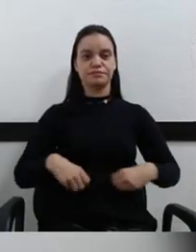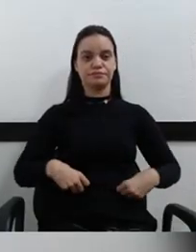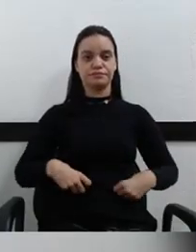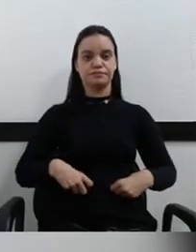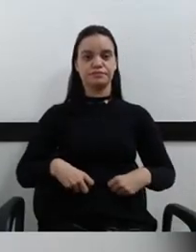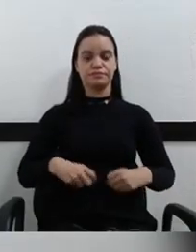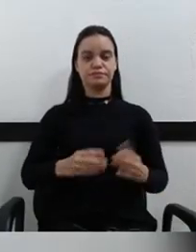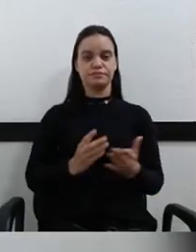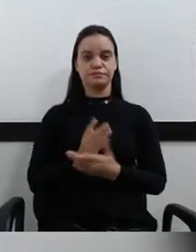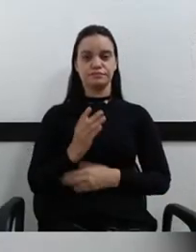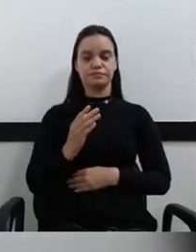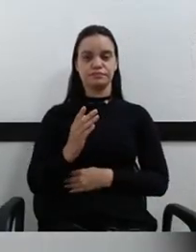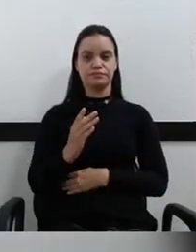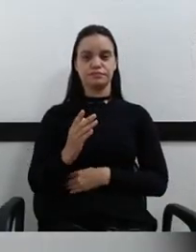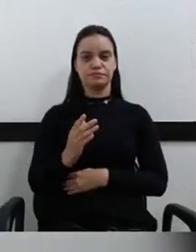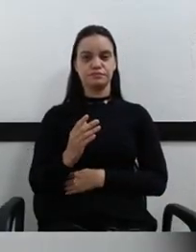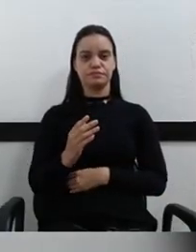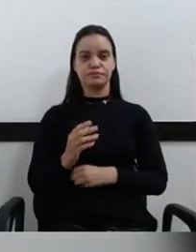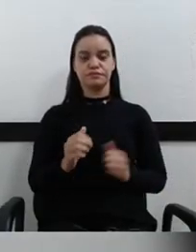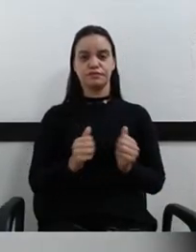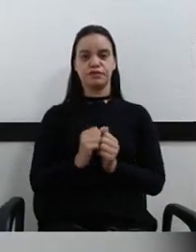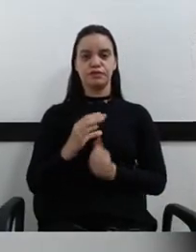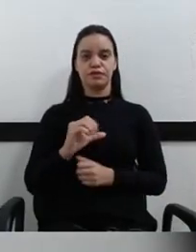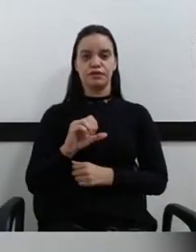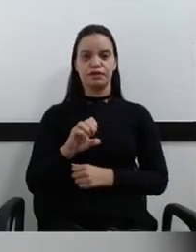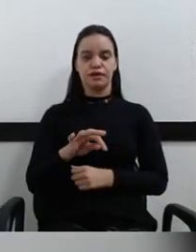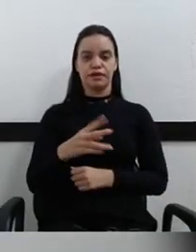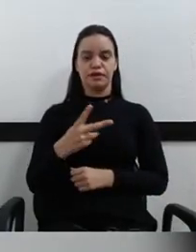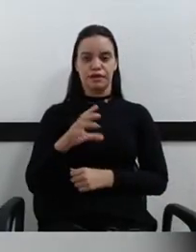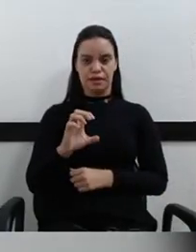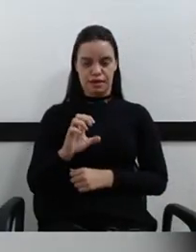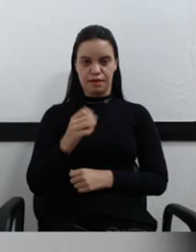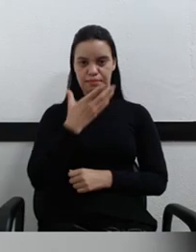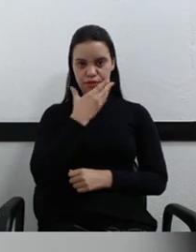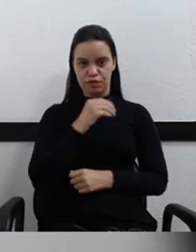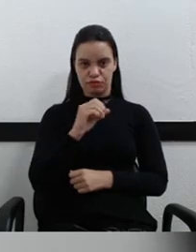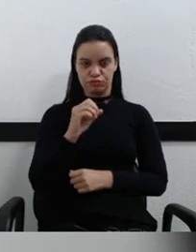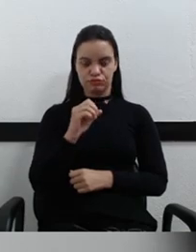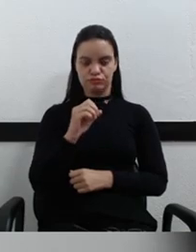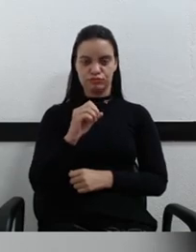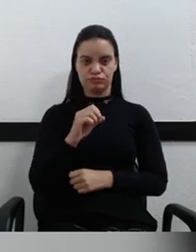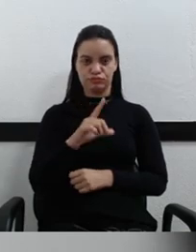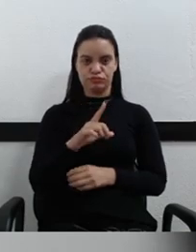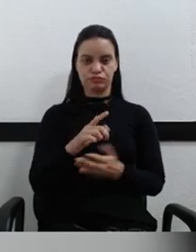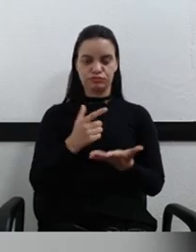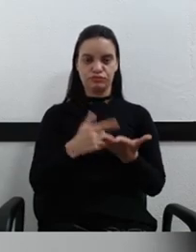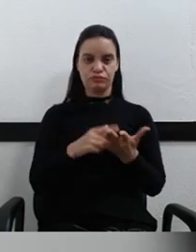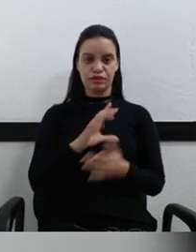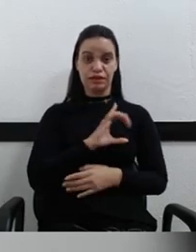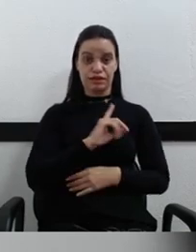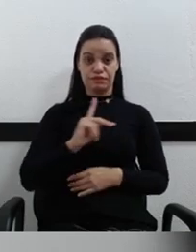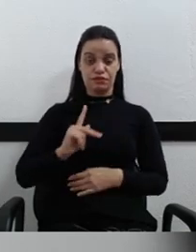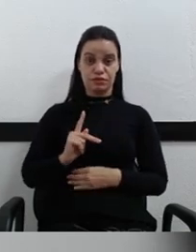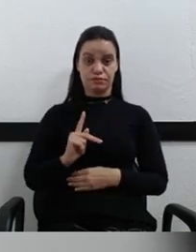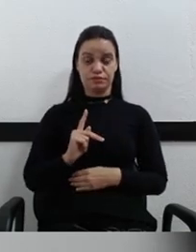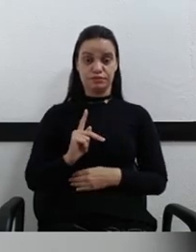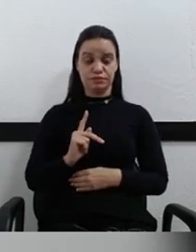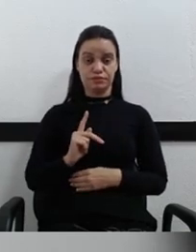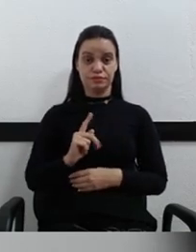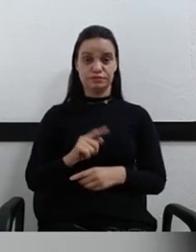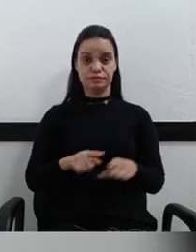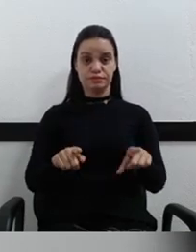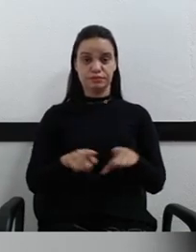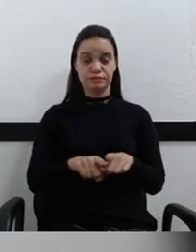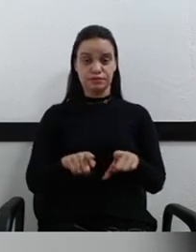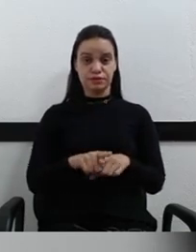aprovação junto ao CAEP, que inclusive ressaltou a atuação aguerrida e comprometida da defensora pública, e também